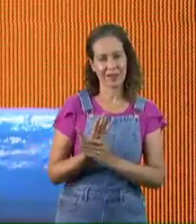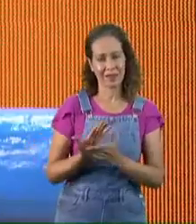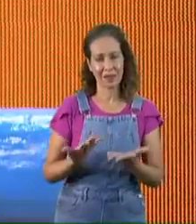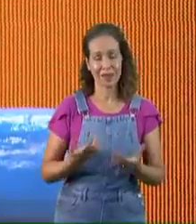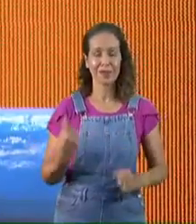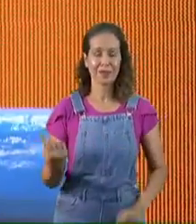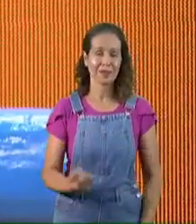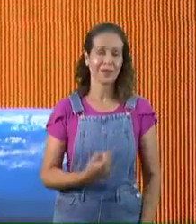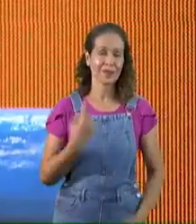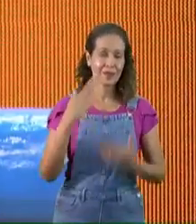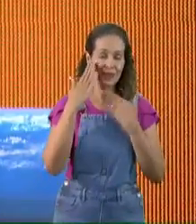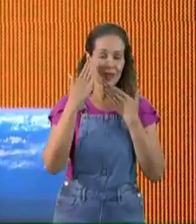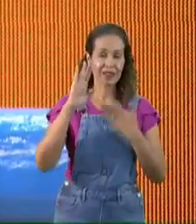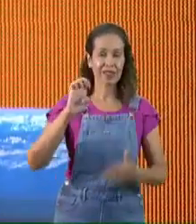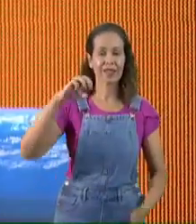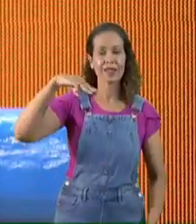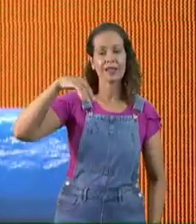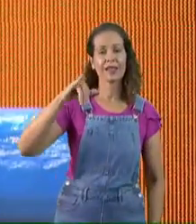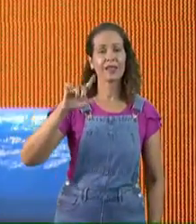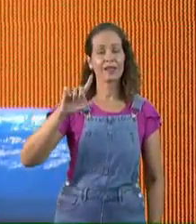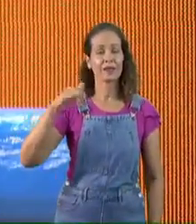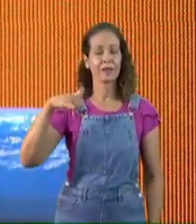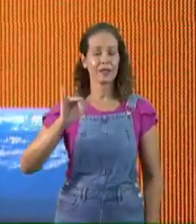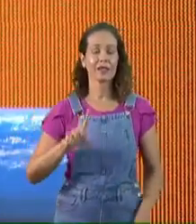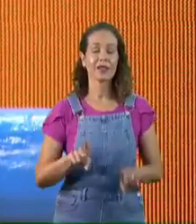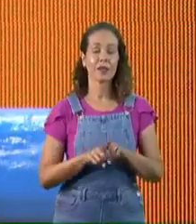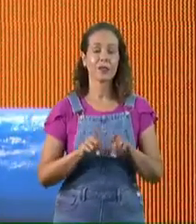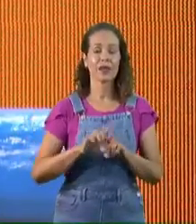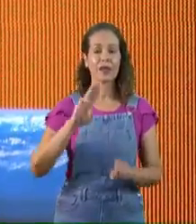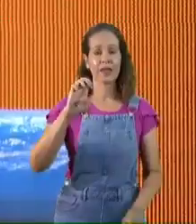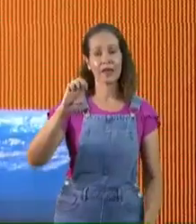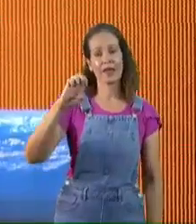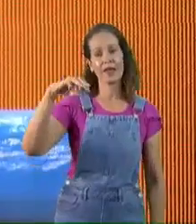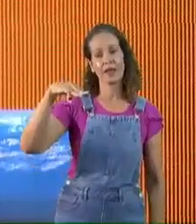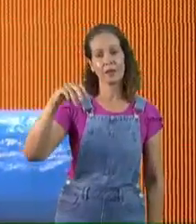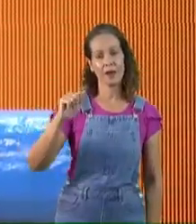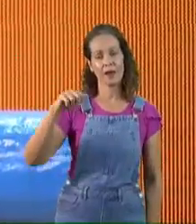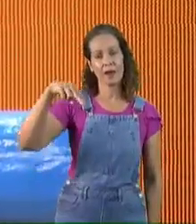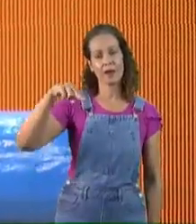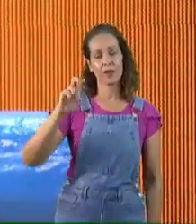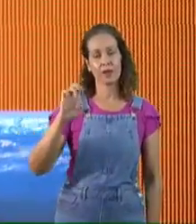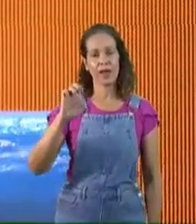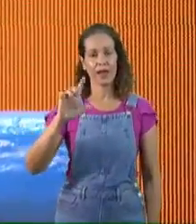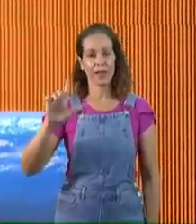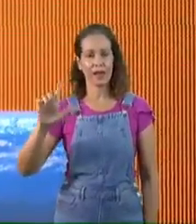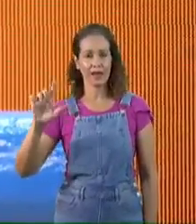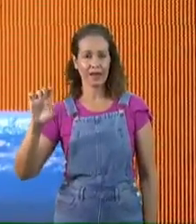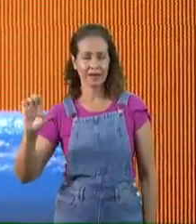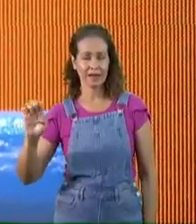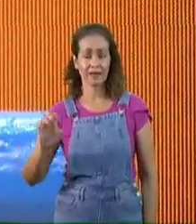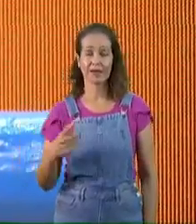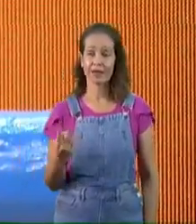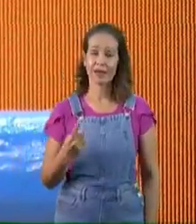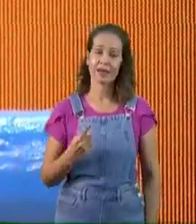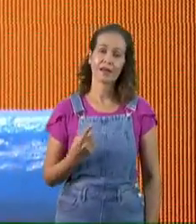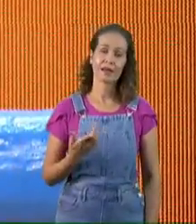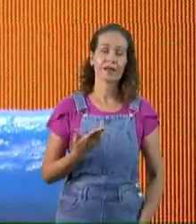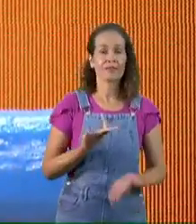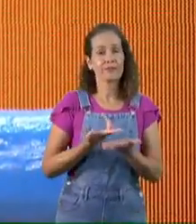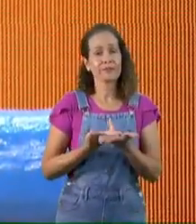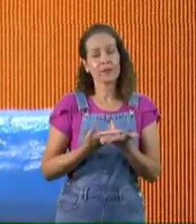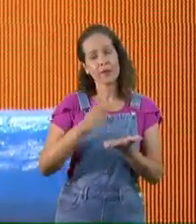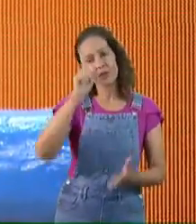beijo para Emily. Emily, um beijinho para a Emanuele, ó, um beijinho que está aí se recuperando no hospital. A tia Marina